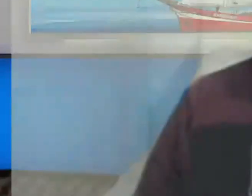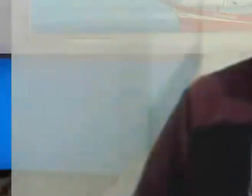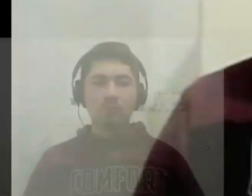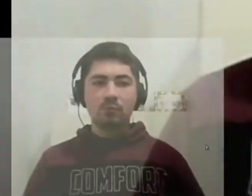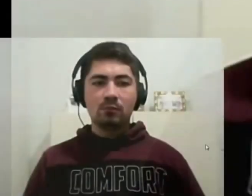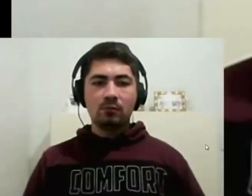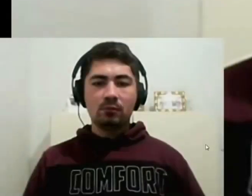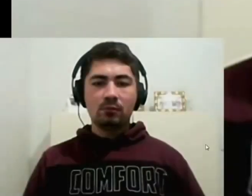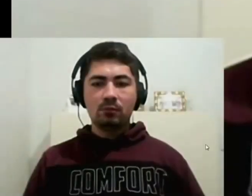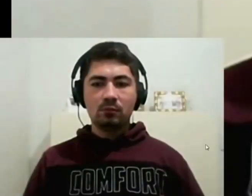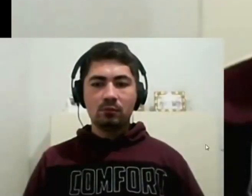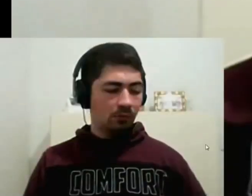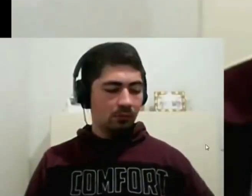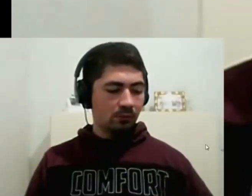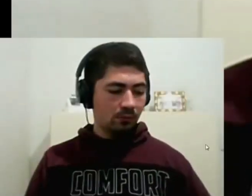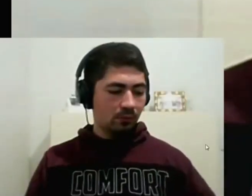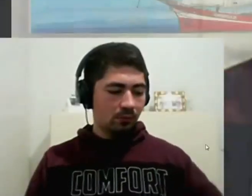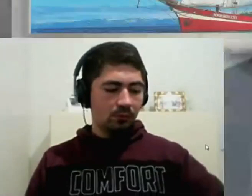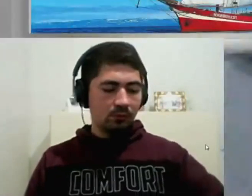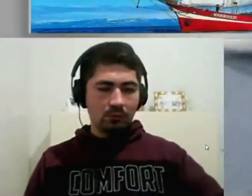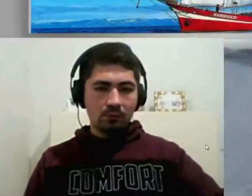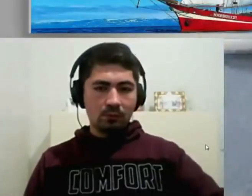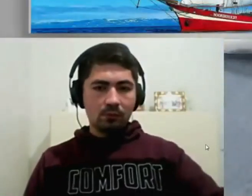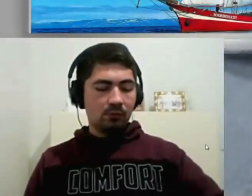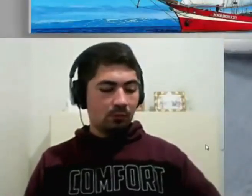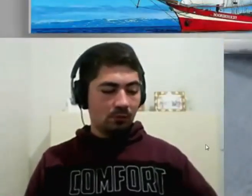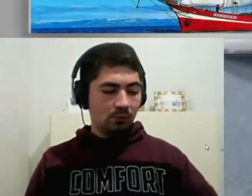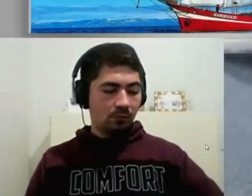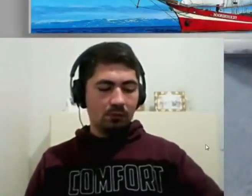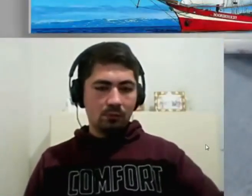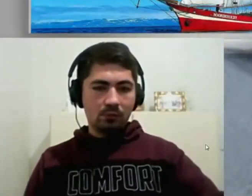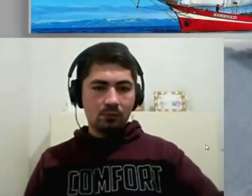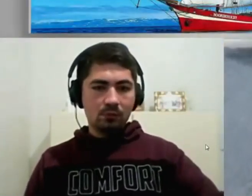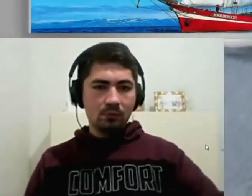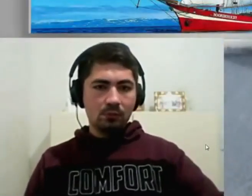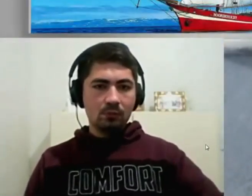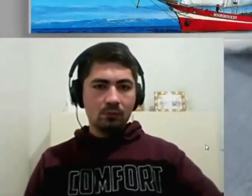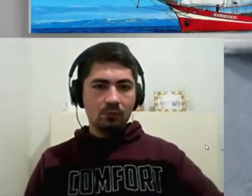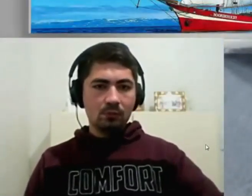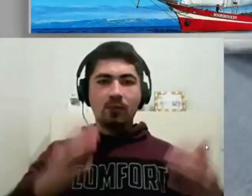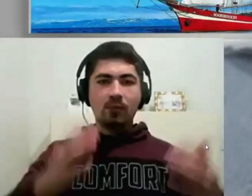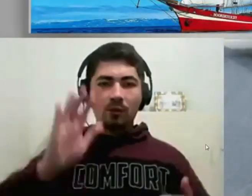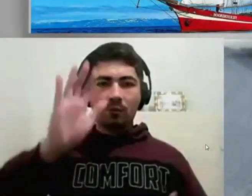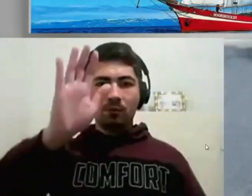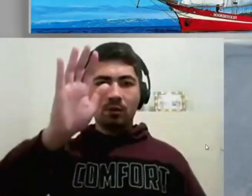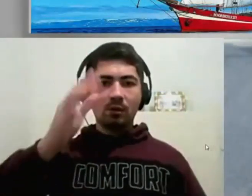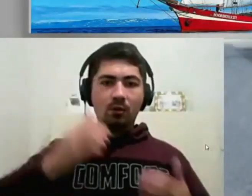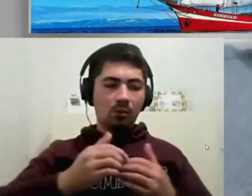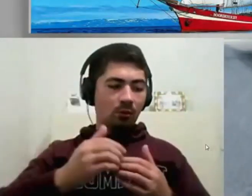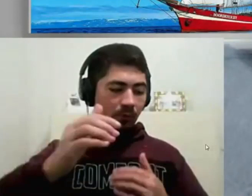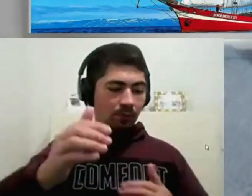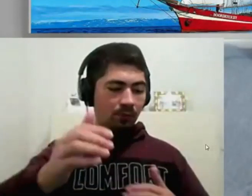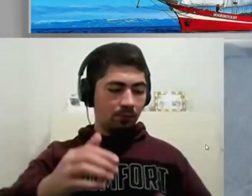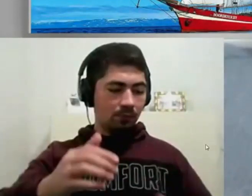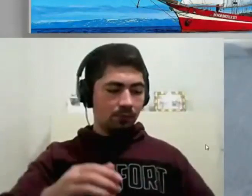Obrigado, companheiro Pedro Colasso, pela reflexão dessa noite. E para a saudação inicial nesse nosso seminário distrital da